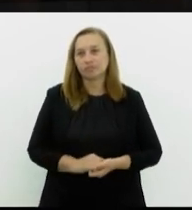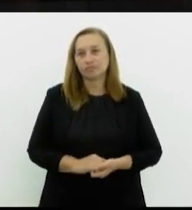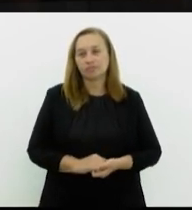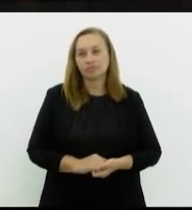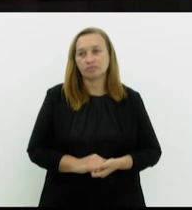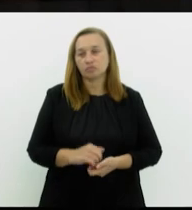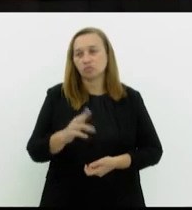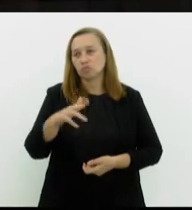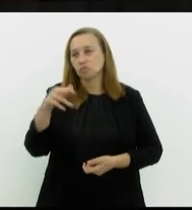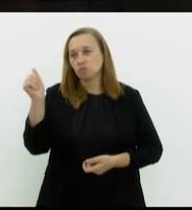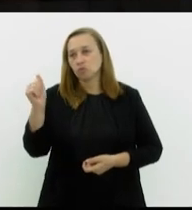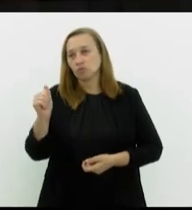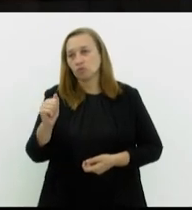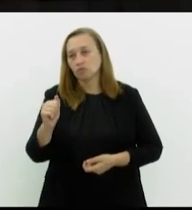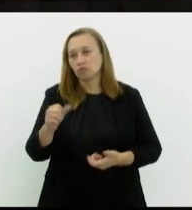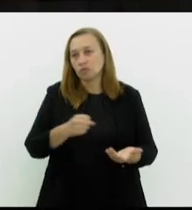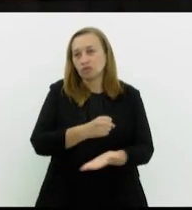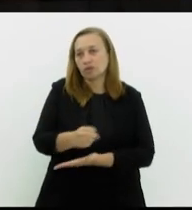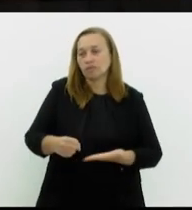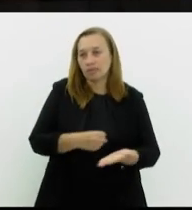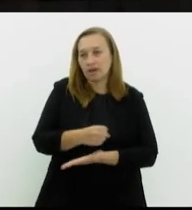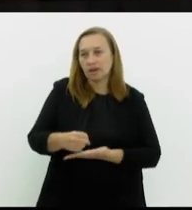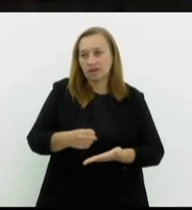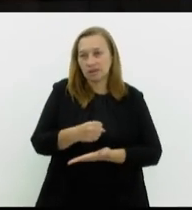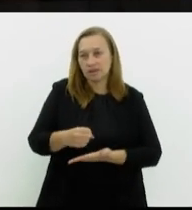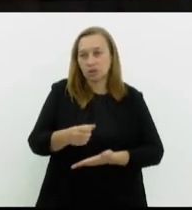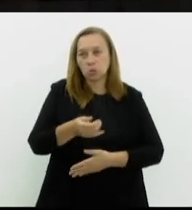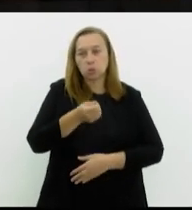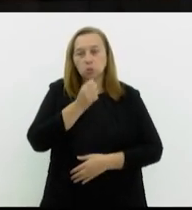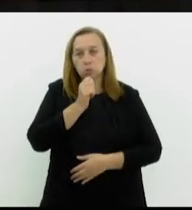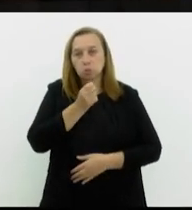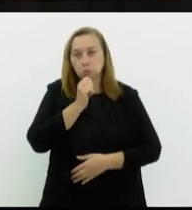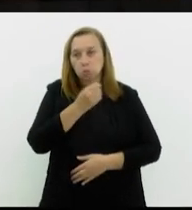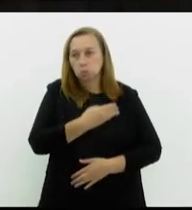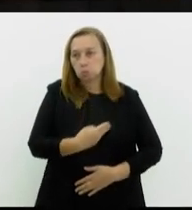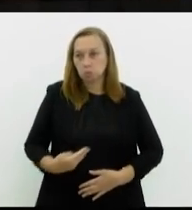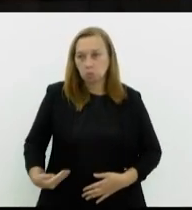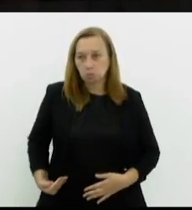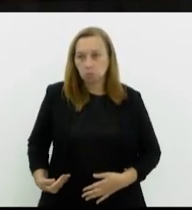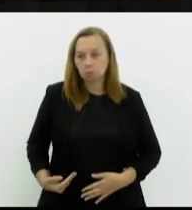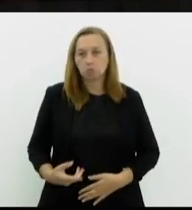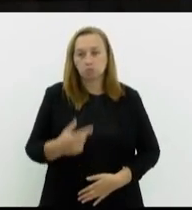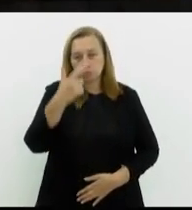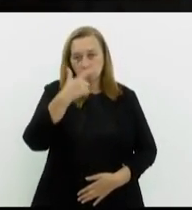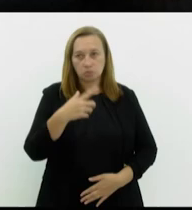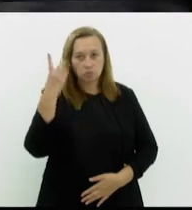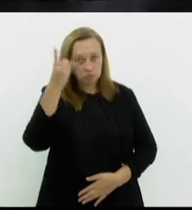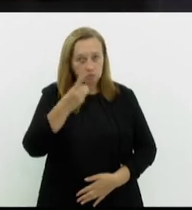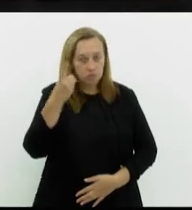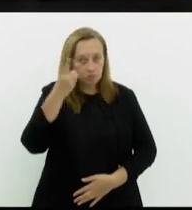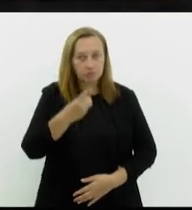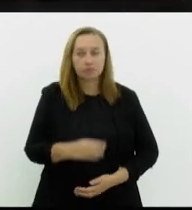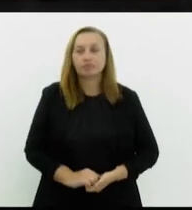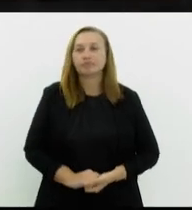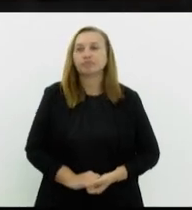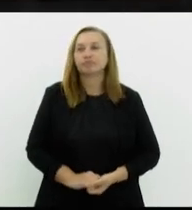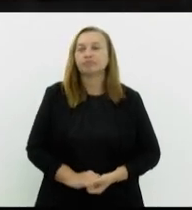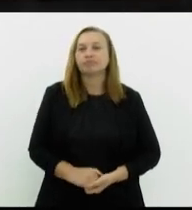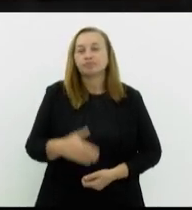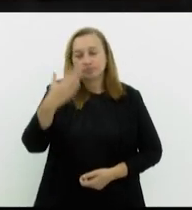Nunca fui da base de nenhum governo como deputado.